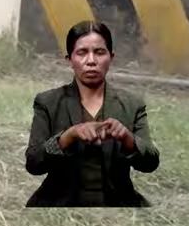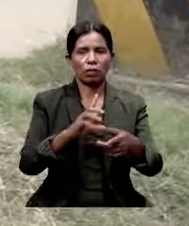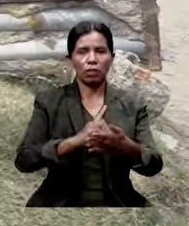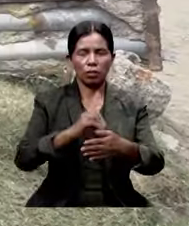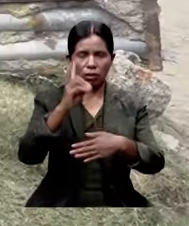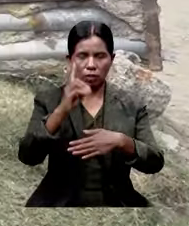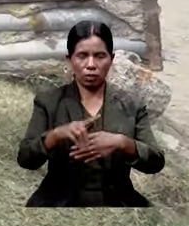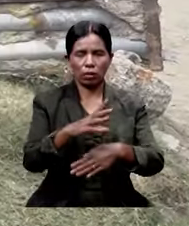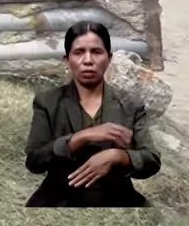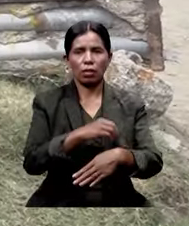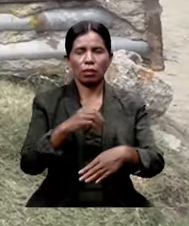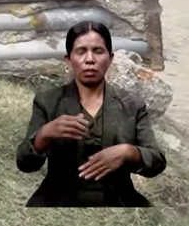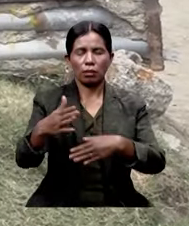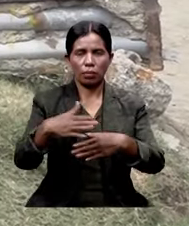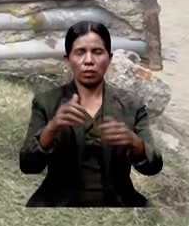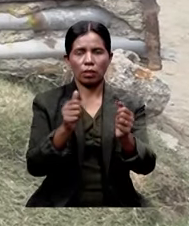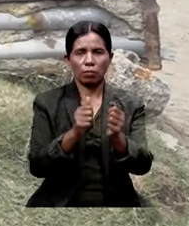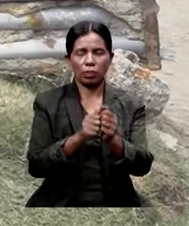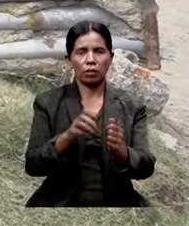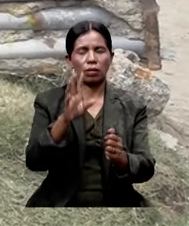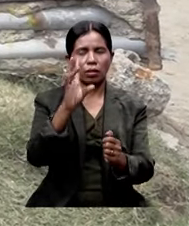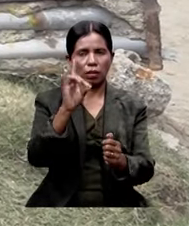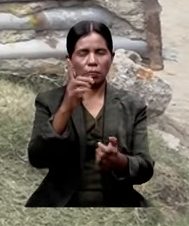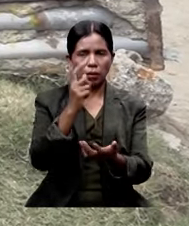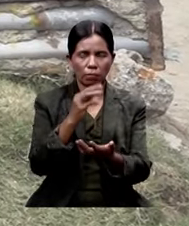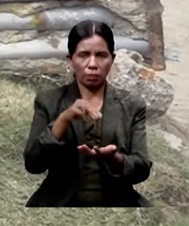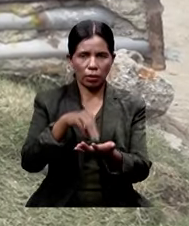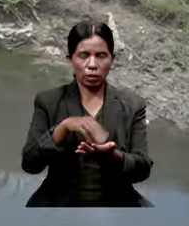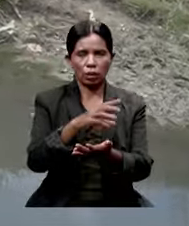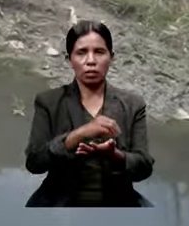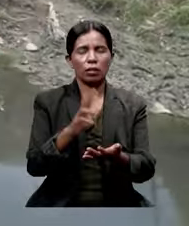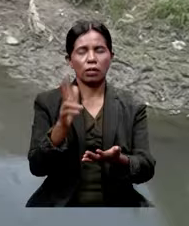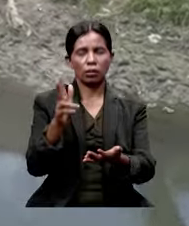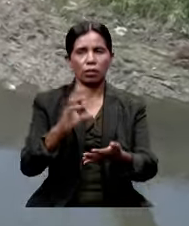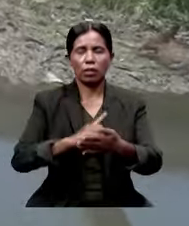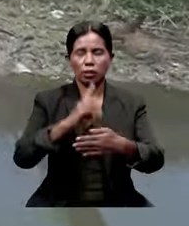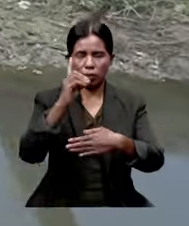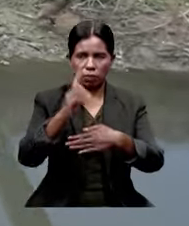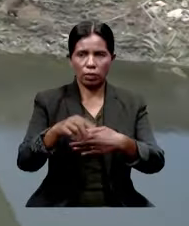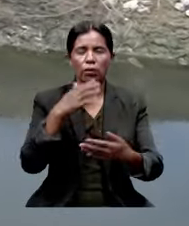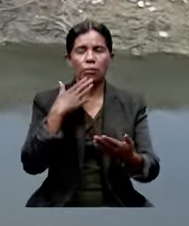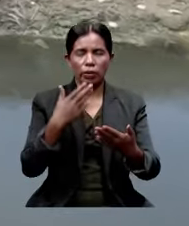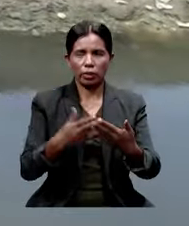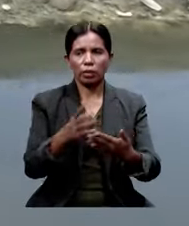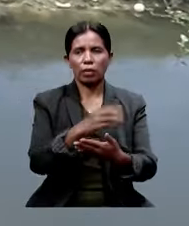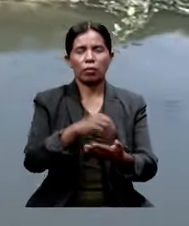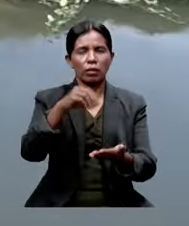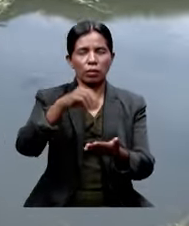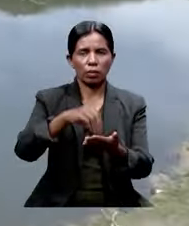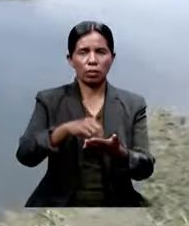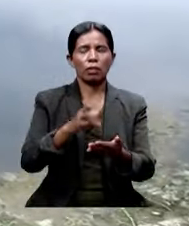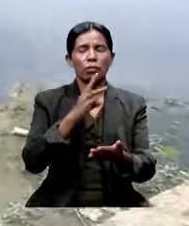desenvolvimento habitacional besik tokon walu tokon tolu nulu resi ba desenvolvimento coletivo no abastecimento ba